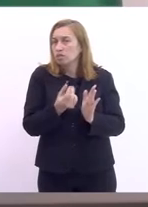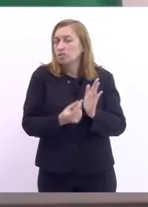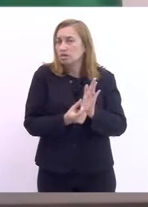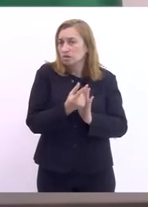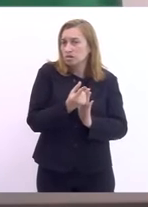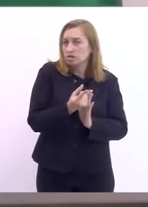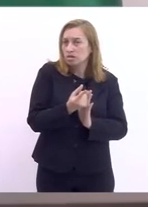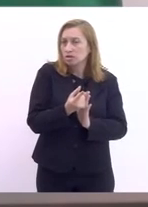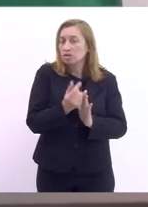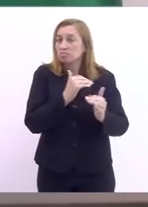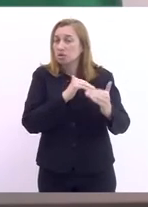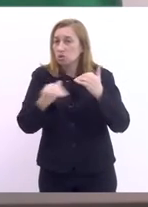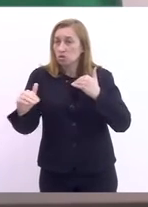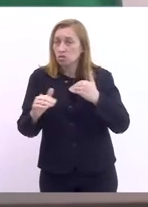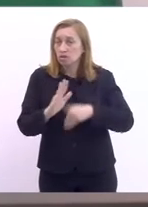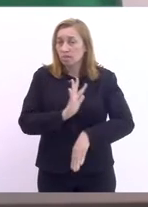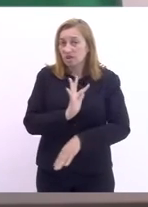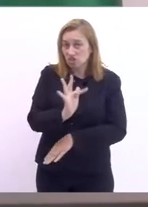metrô leve da Baixada.